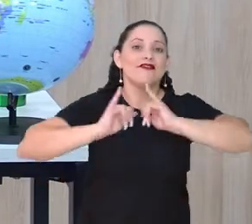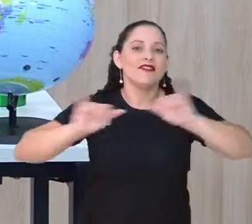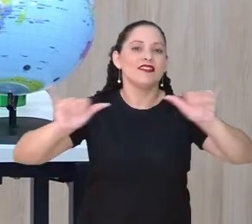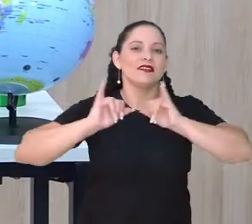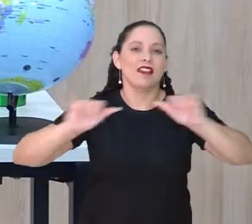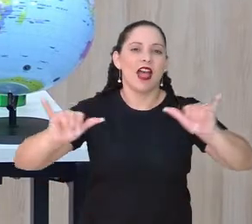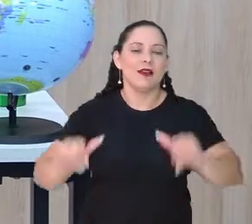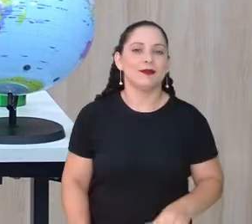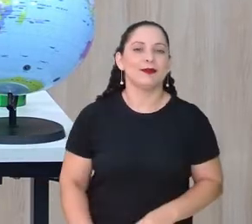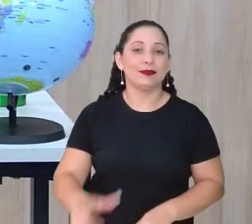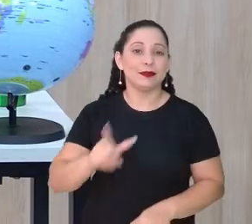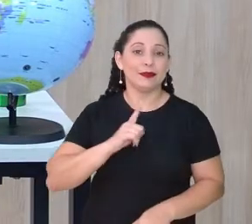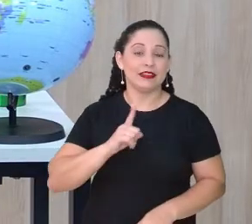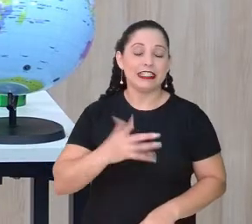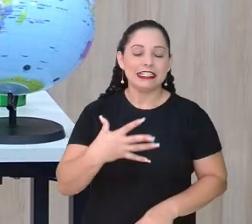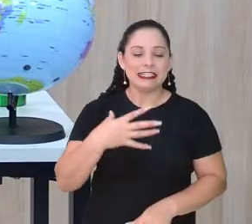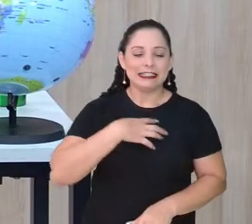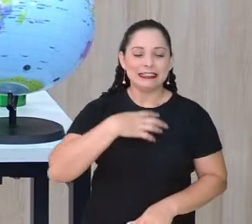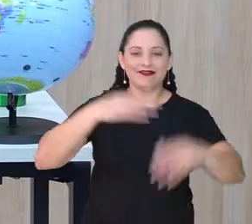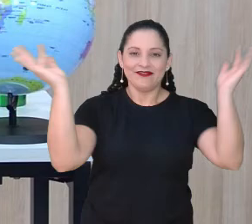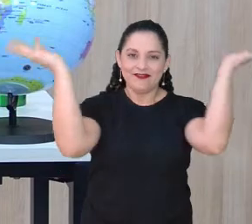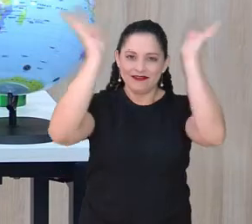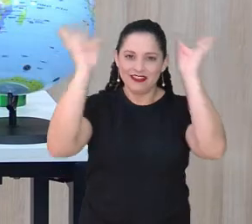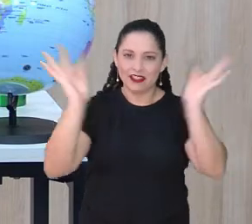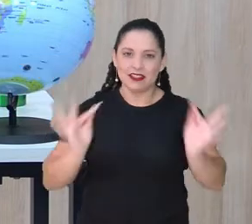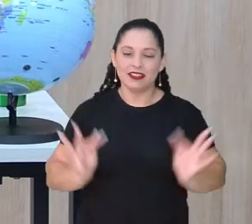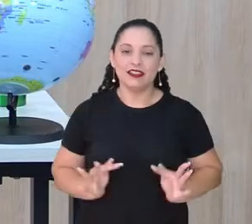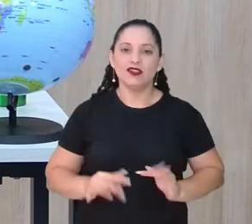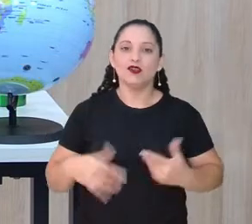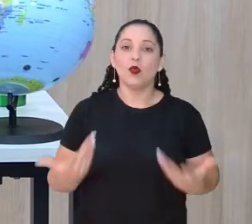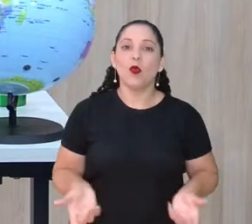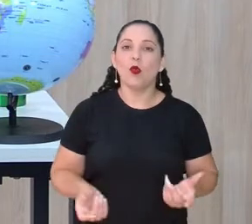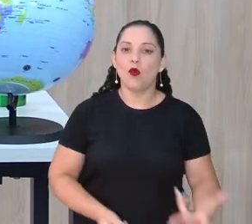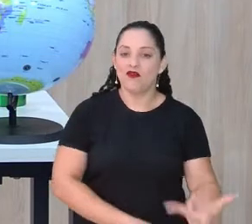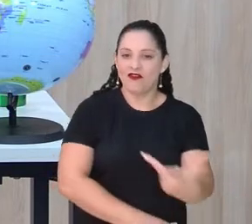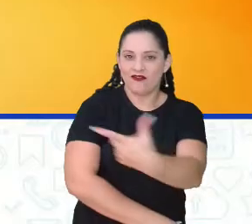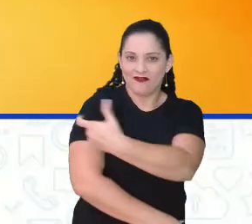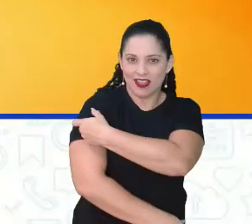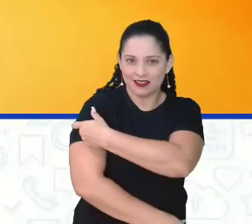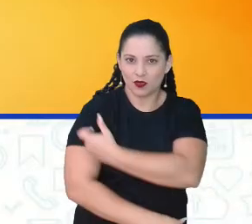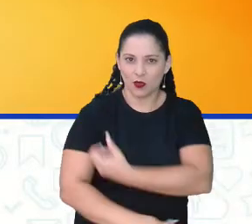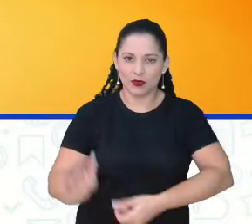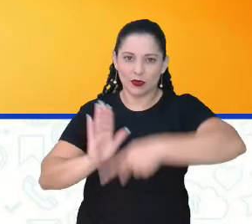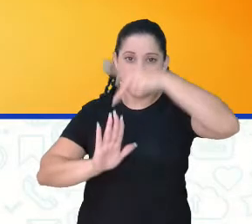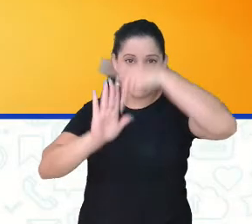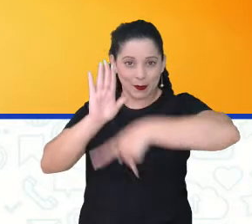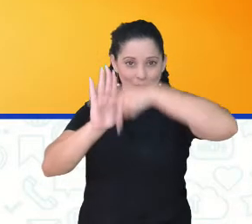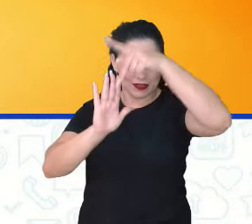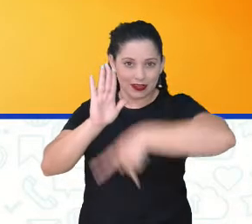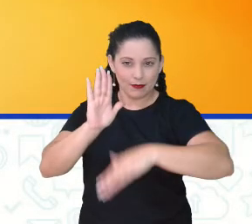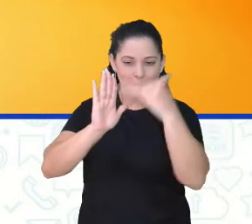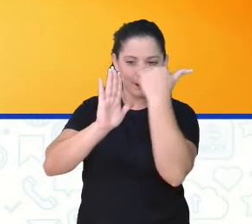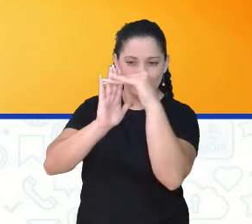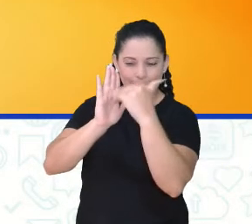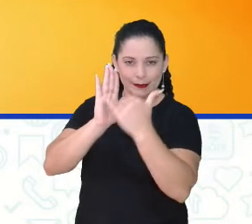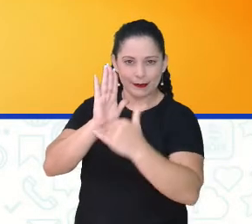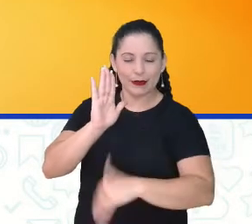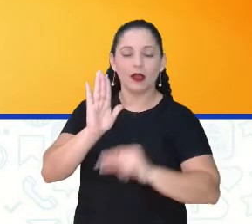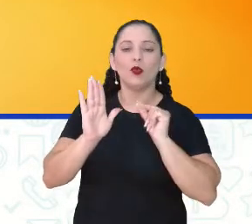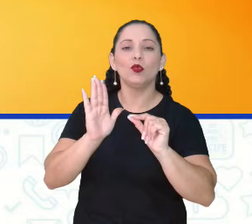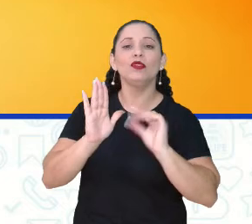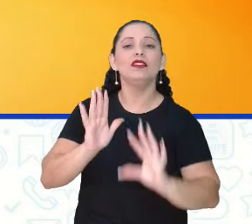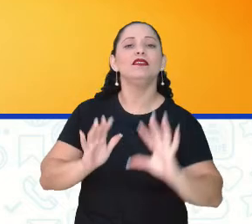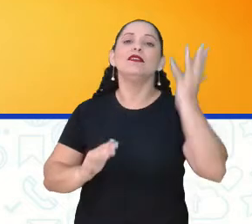Nós estamos muito felizes com a questão aí do vacinômetro, gente. E ainda mais, o que é que